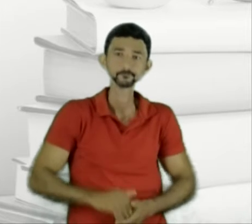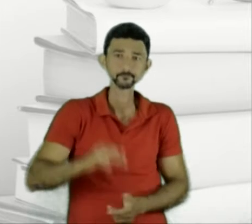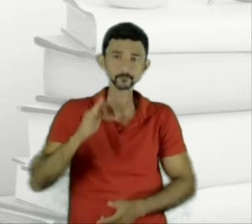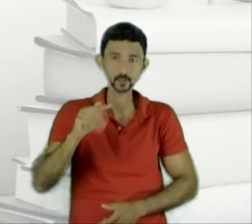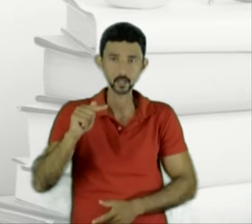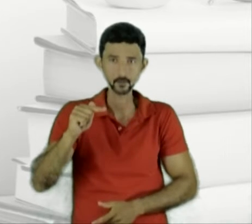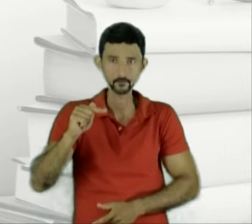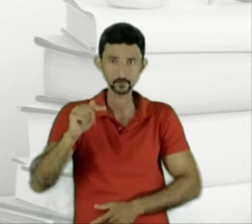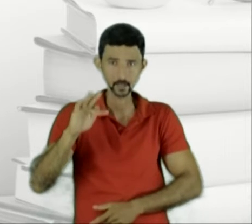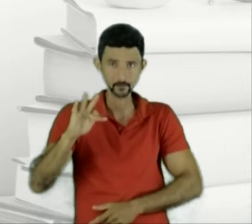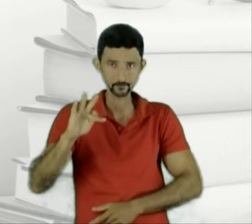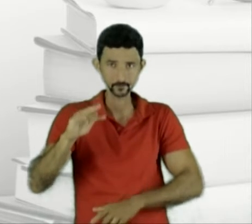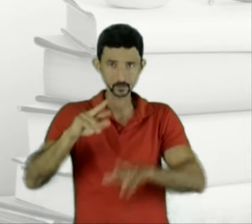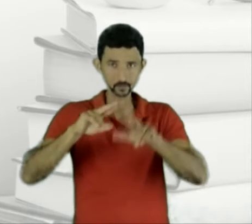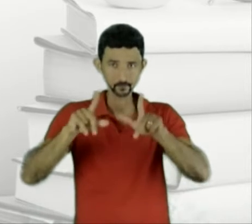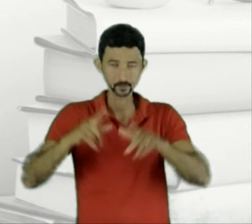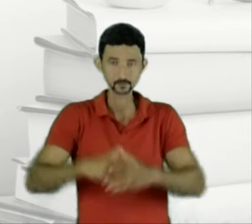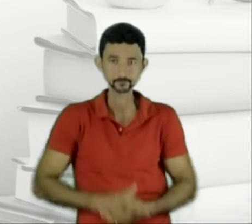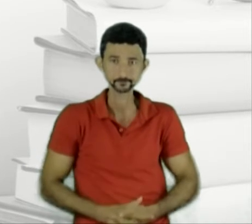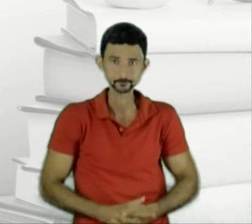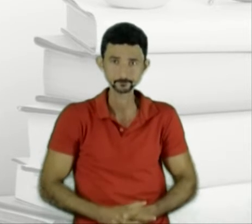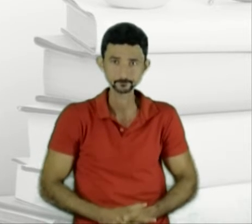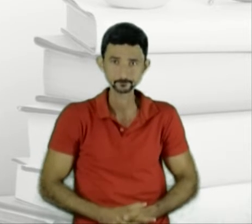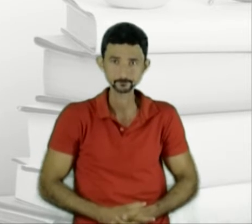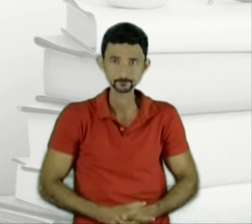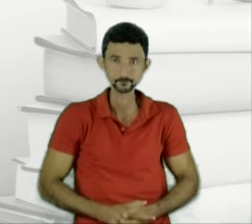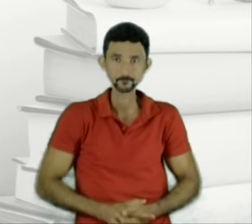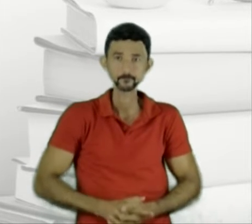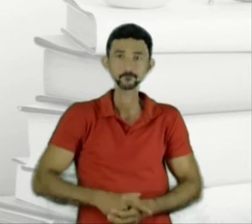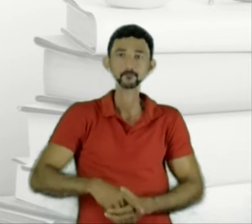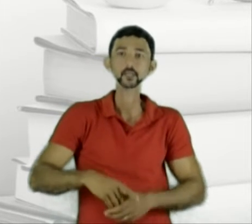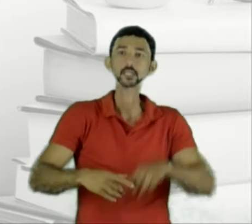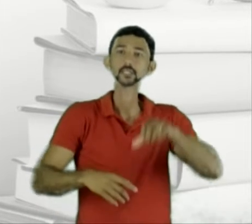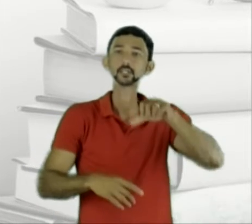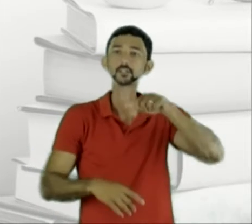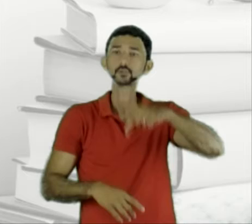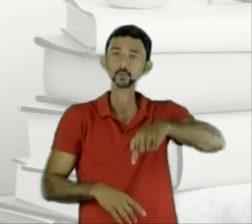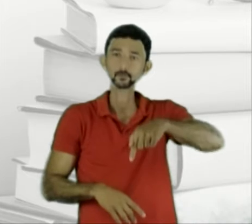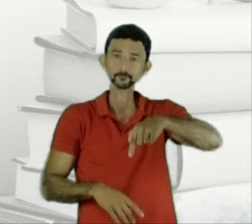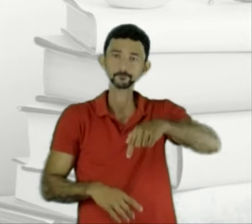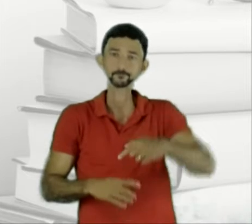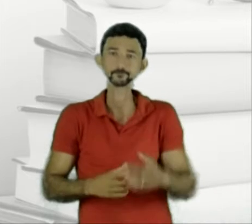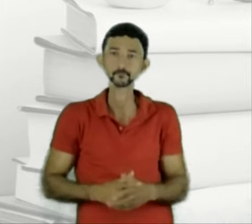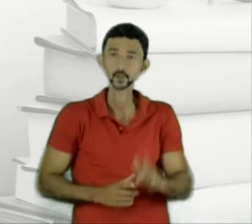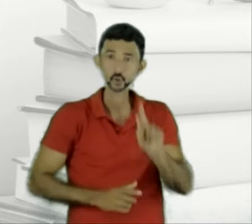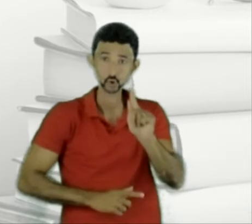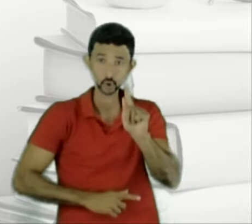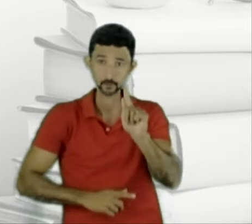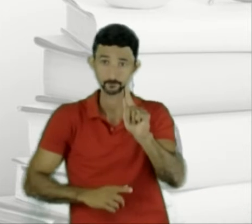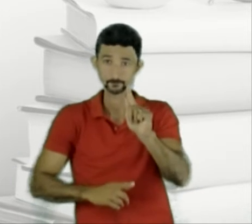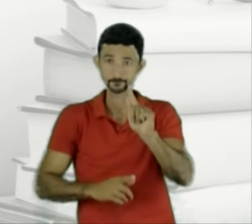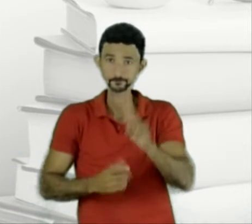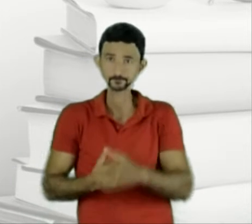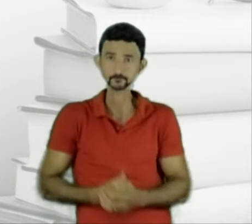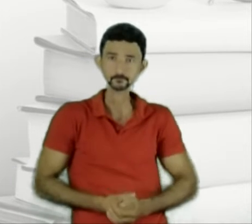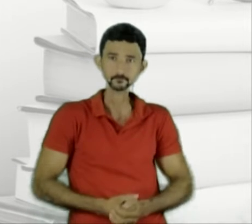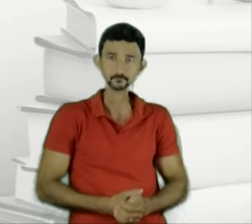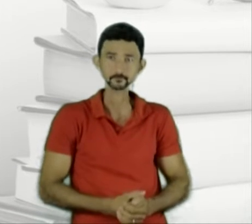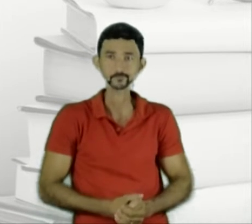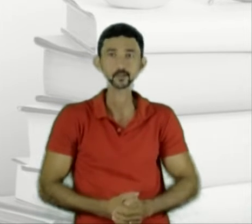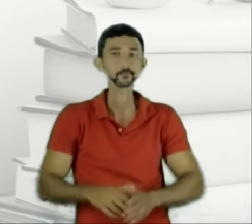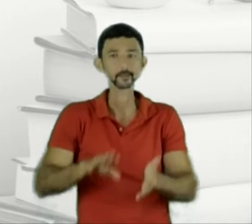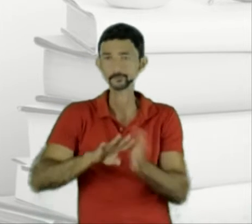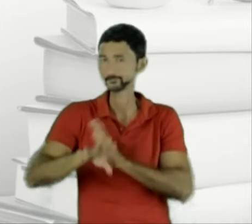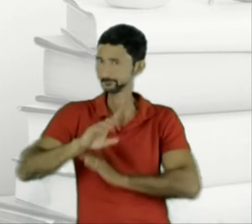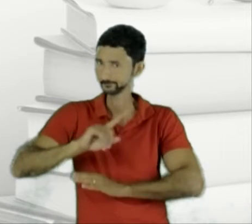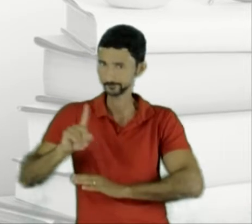são semelhantes. 9x e 9y, as partes literais são totalmente diferentes, também